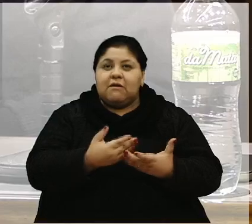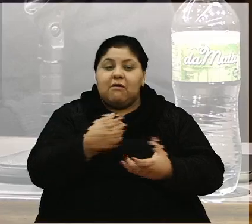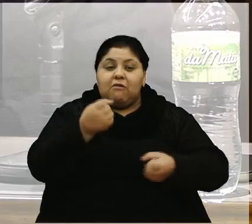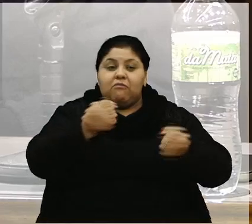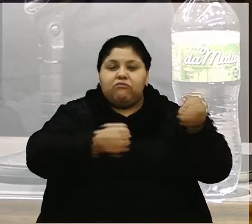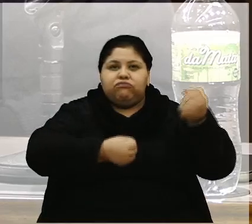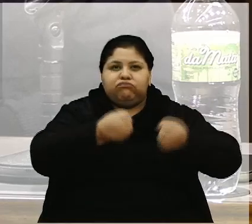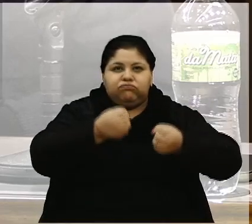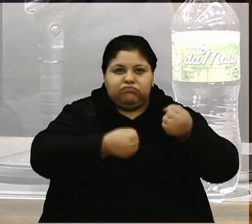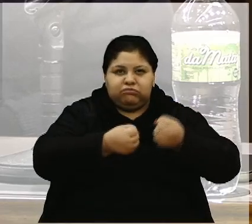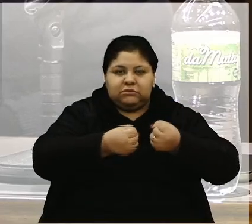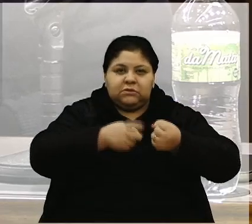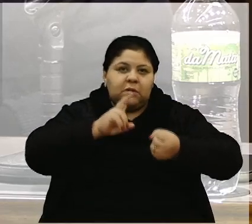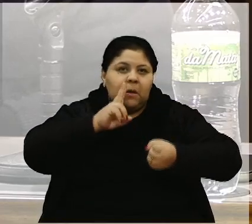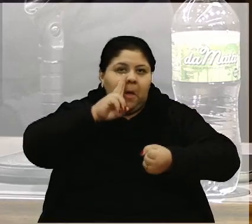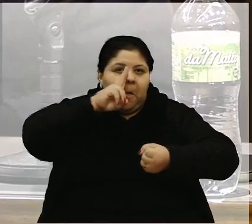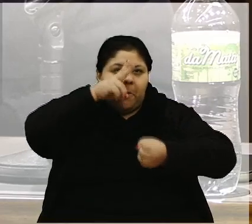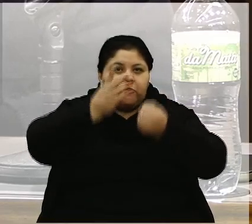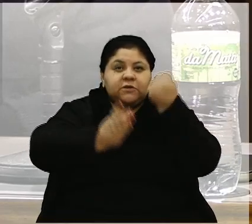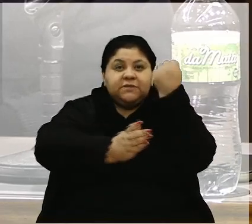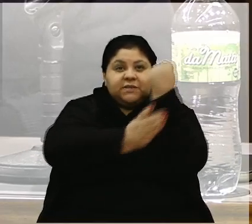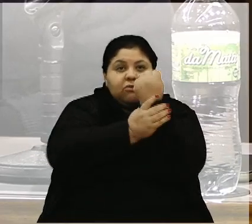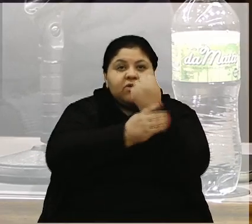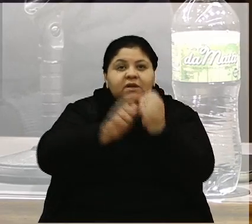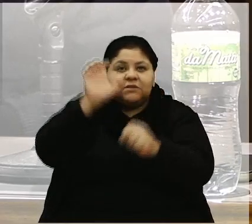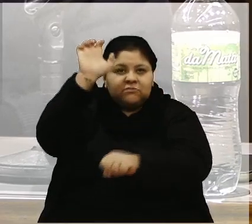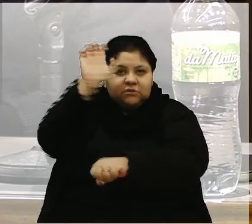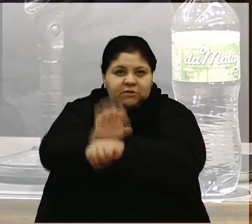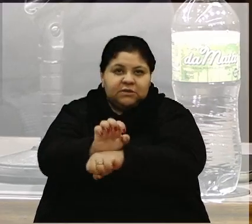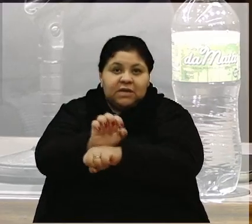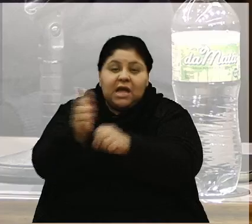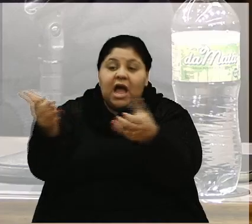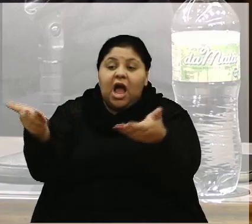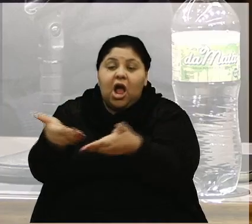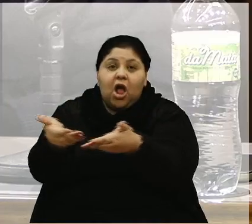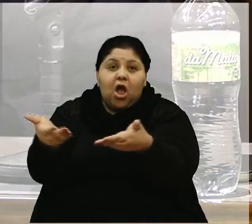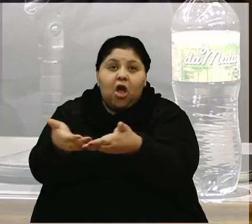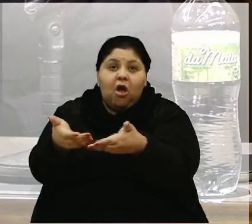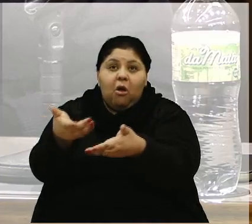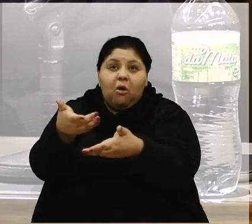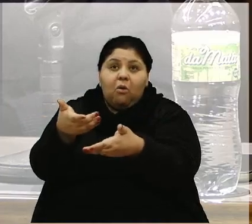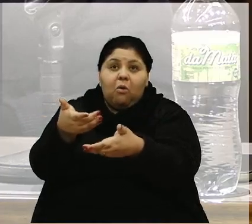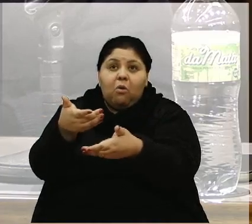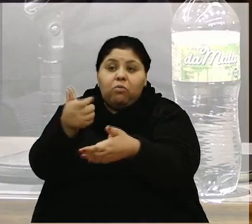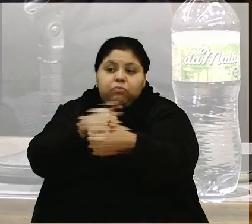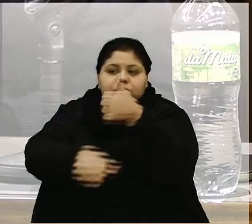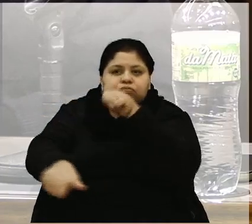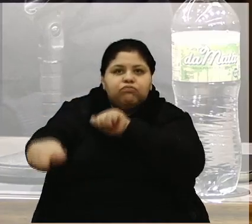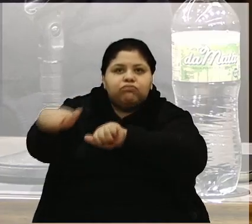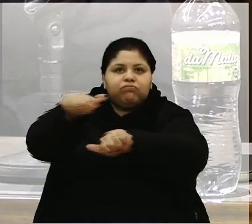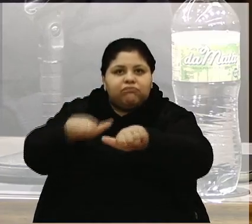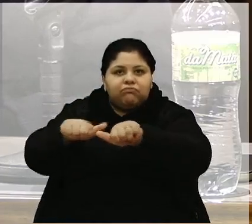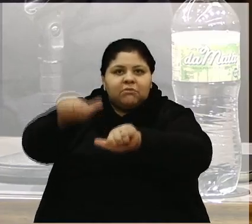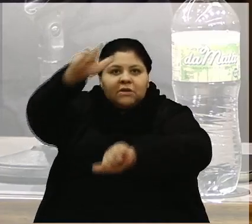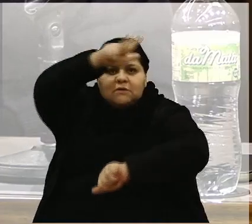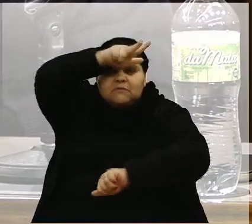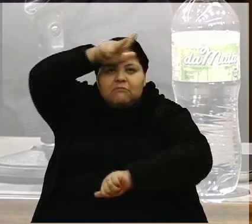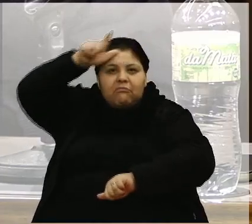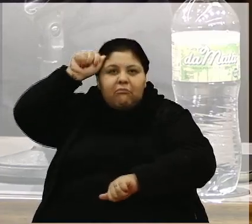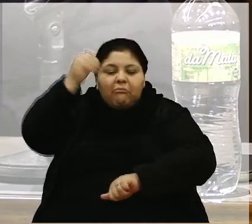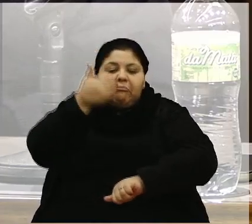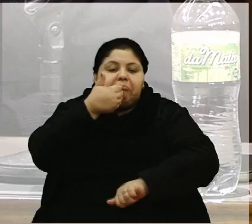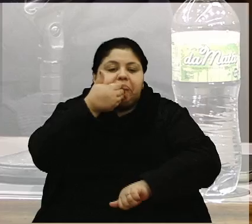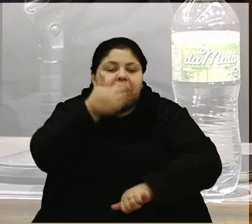da Força de Segurança Pública do Estado. Agora a gente está vendo o inverso, a prefeitura de Caxias